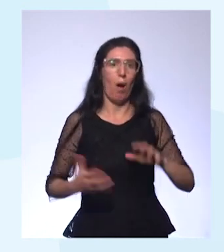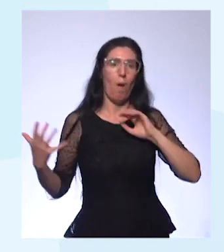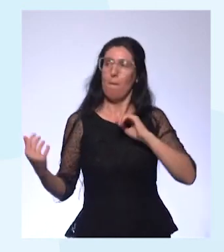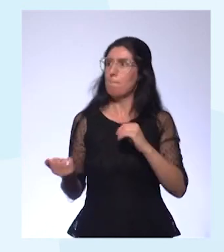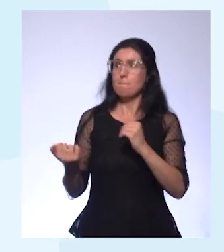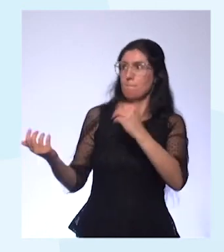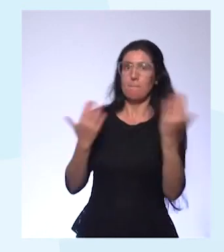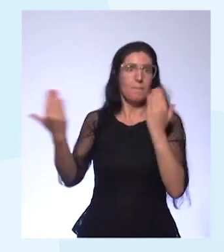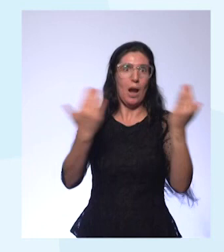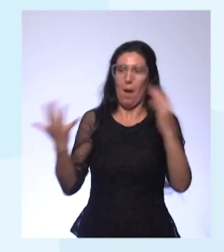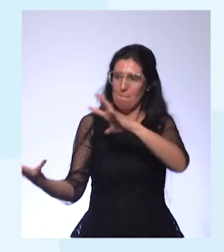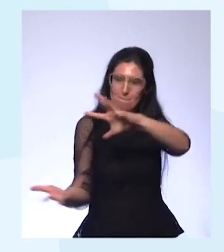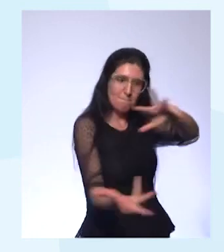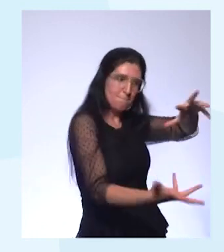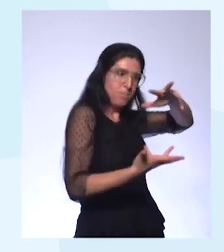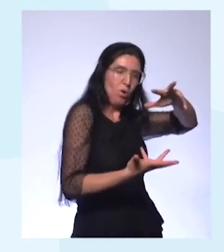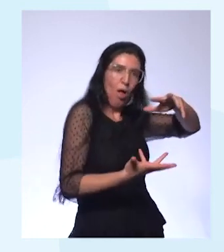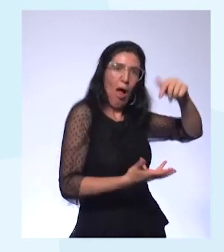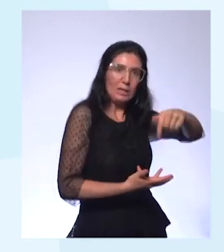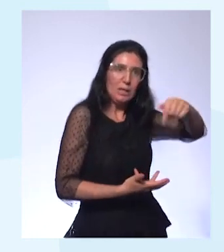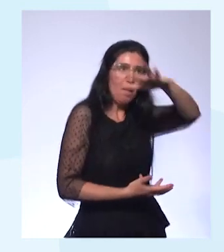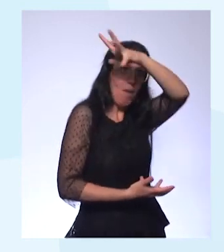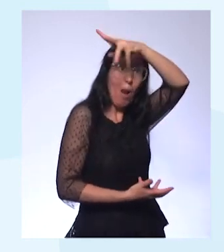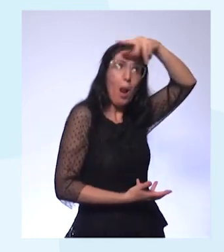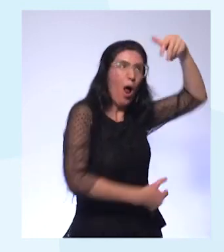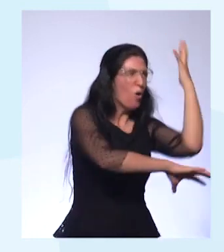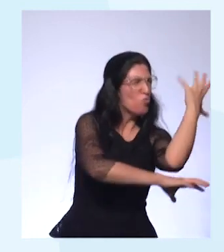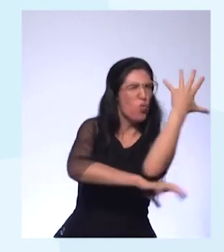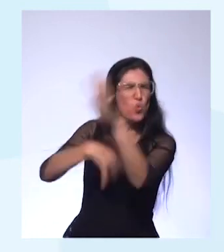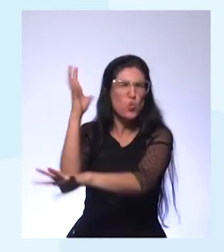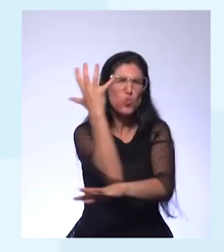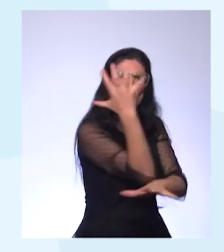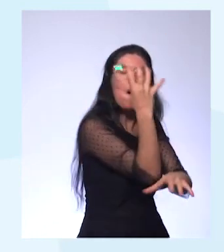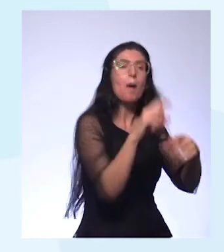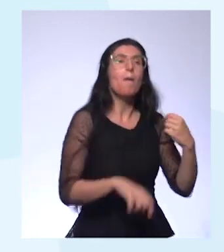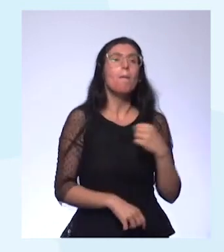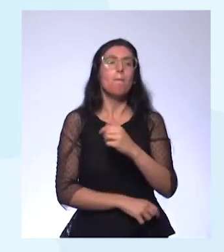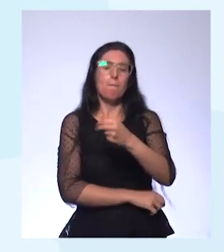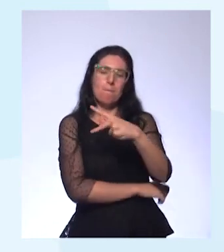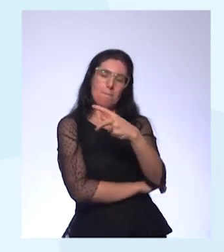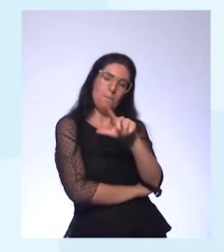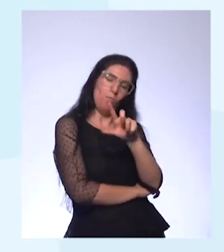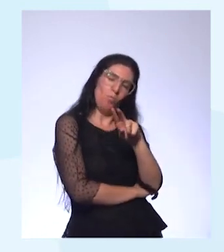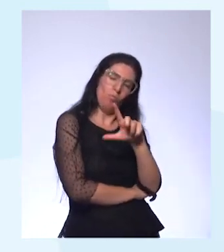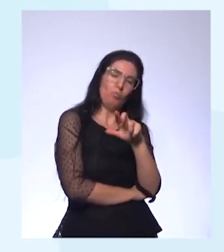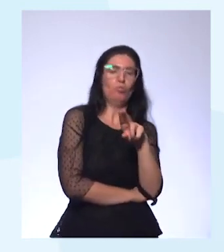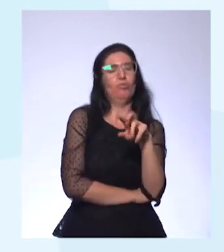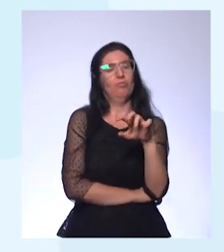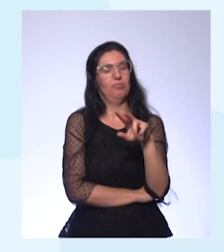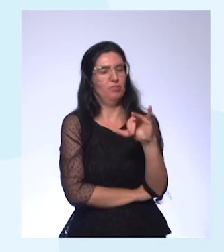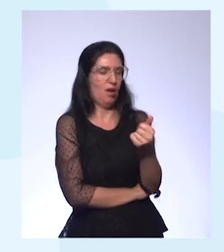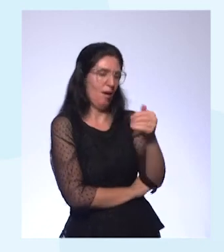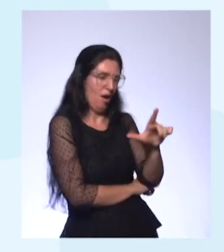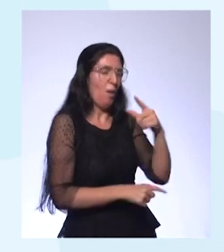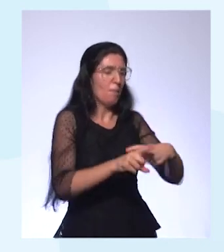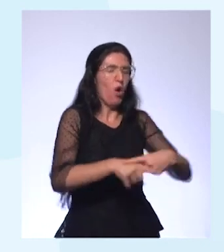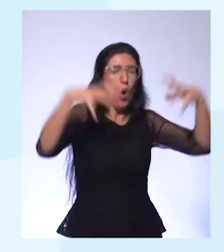são chamadas de florestas pluviais, porque chove muito no decorrer do ano, cerca de 1.200